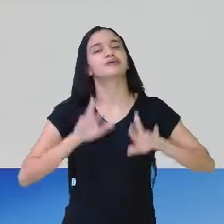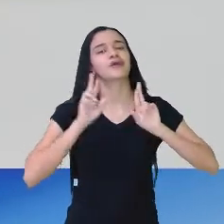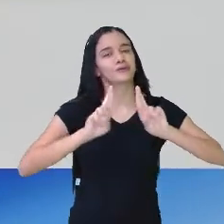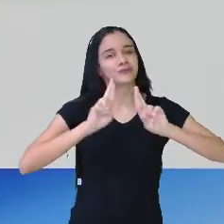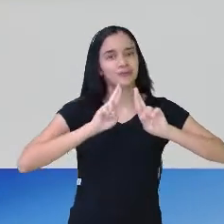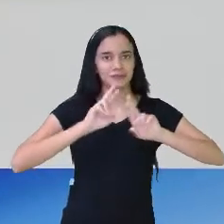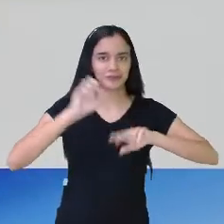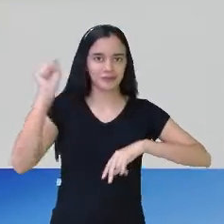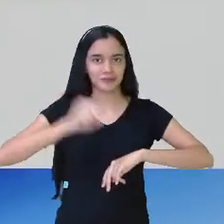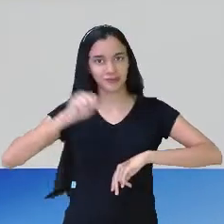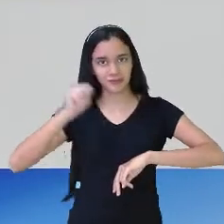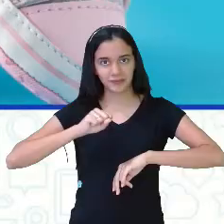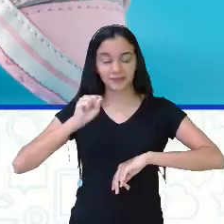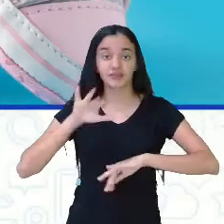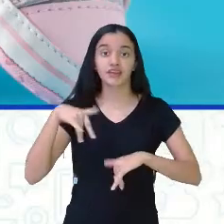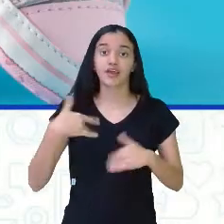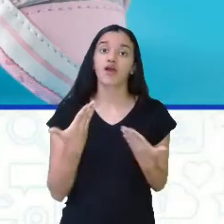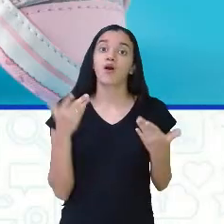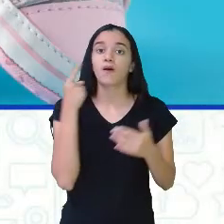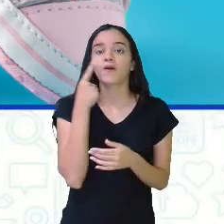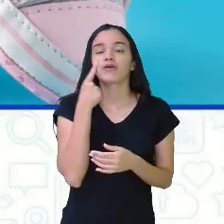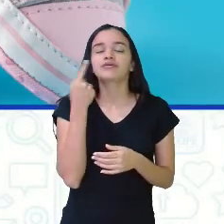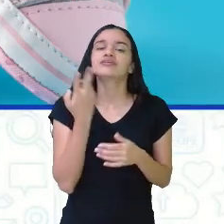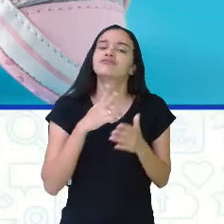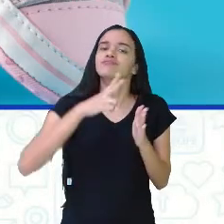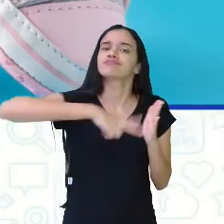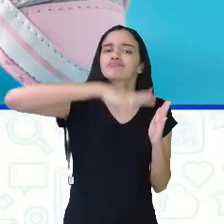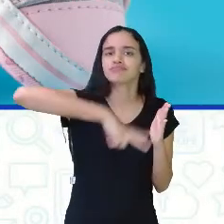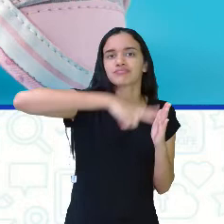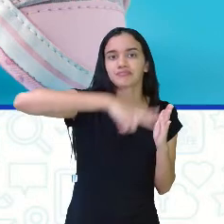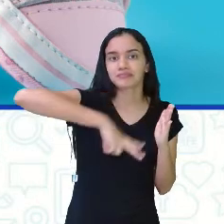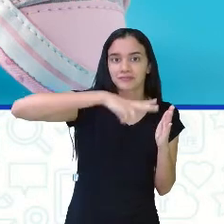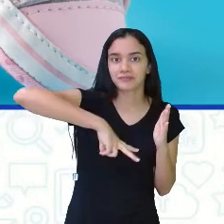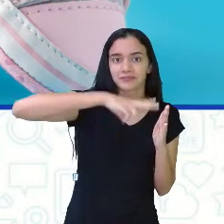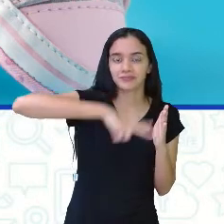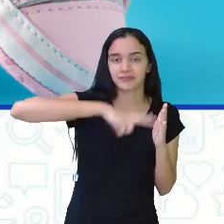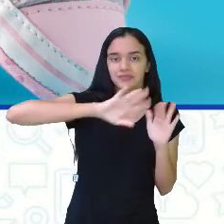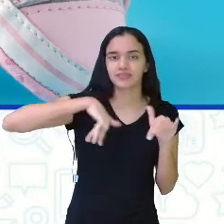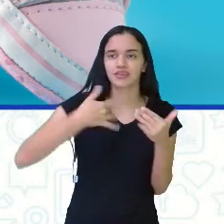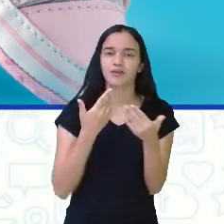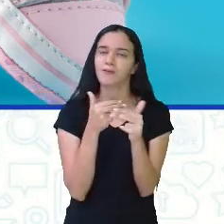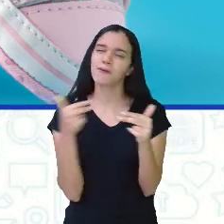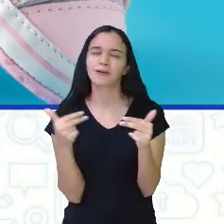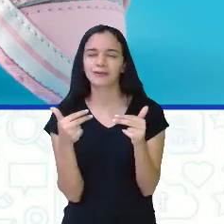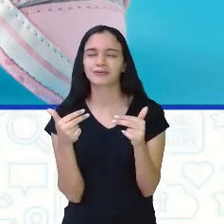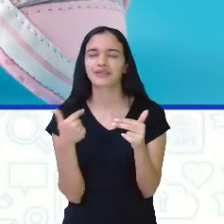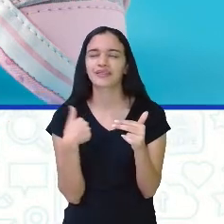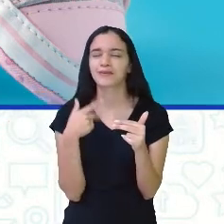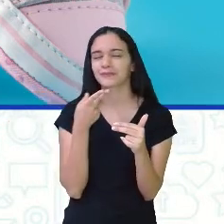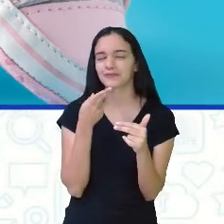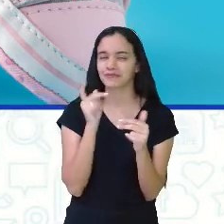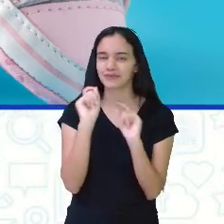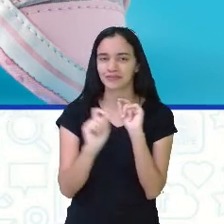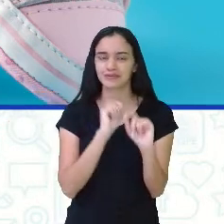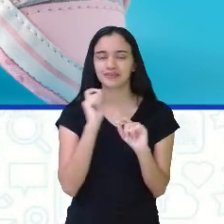gente. E vamos ler aqui um negócio. Depois eu digo o que